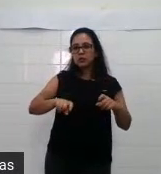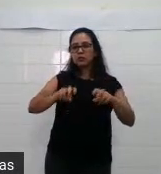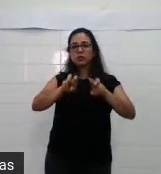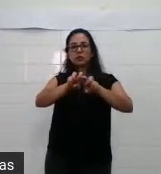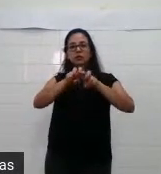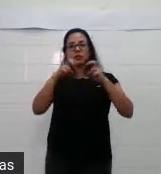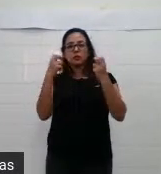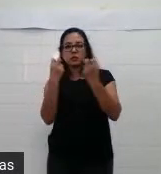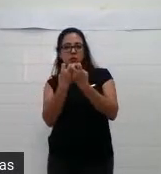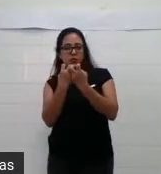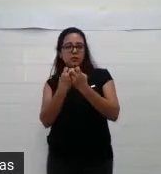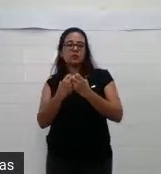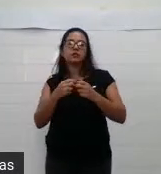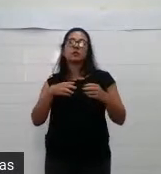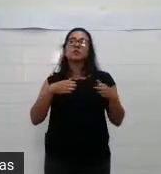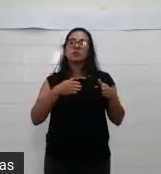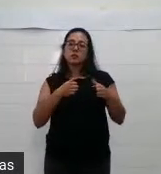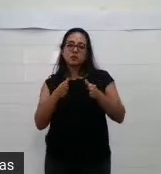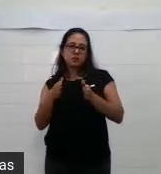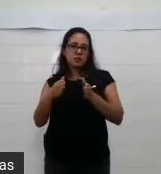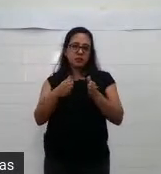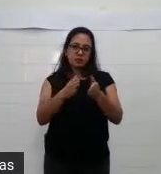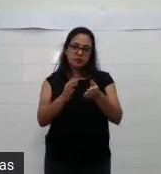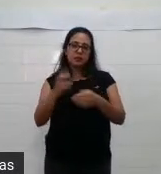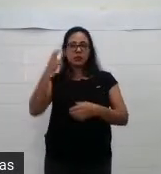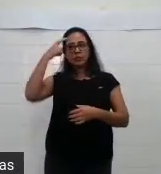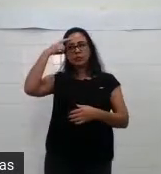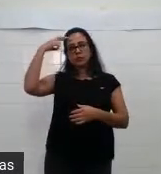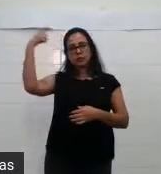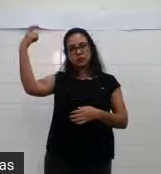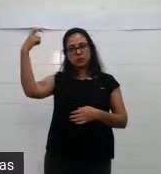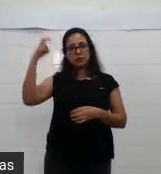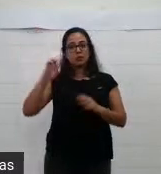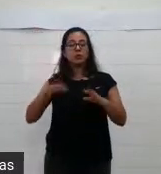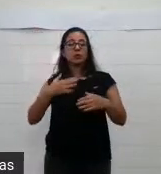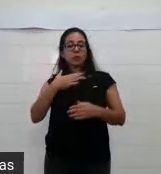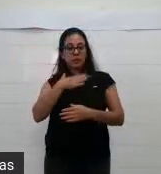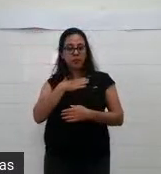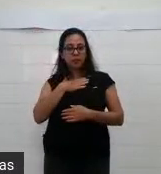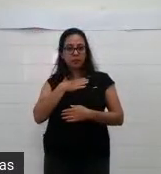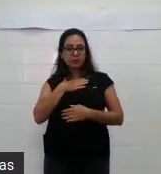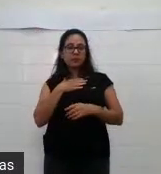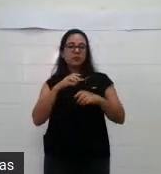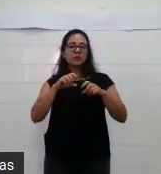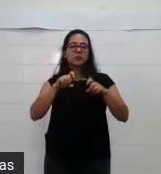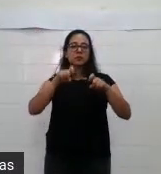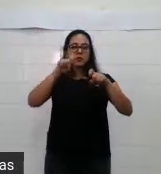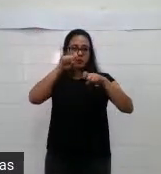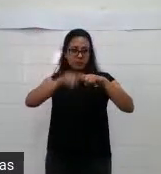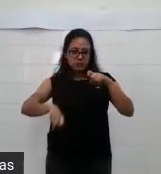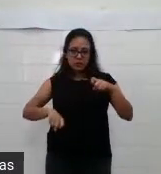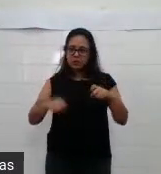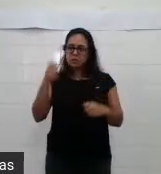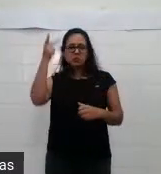são permeados pela dimensão cultural. Então, para mim, sexo é tão cultural